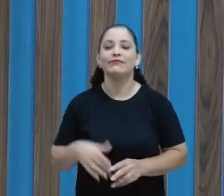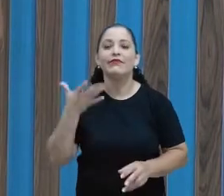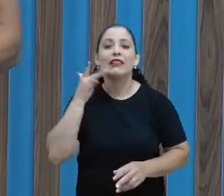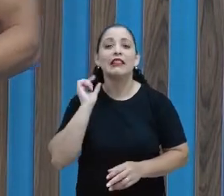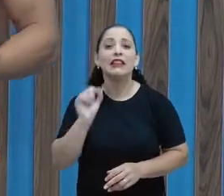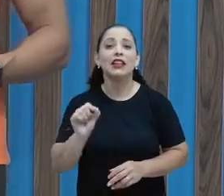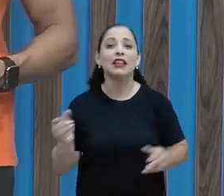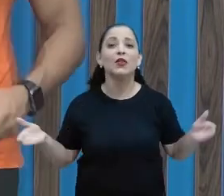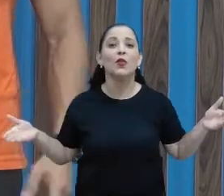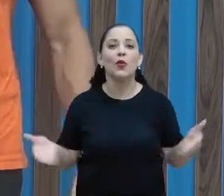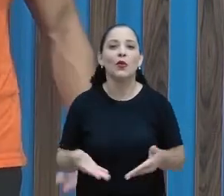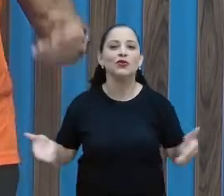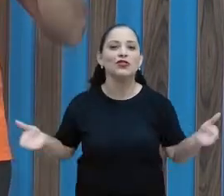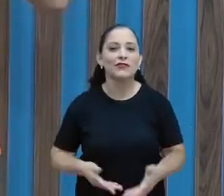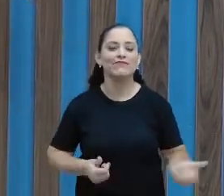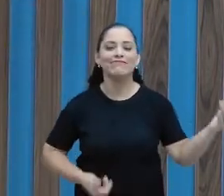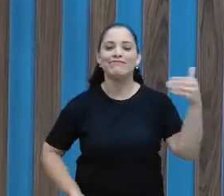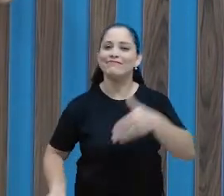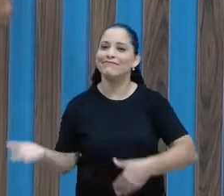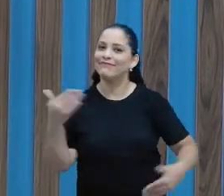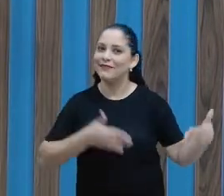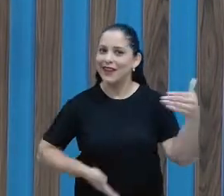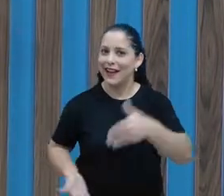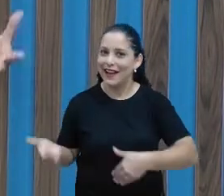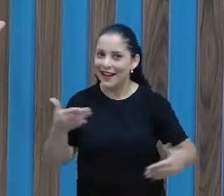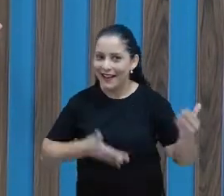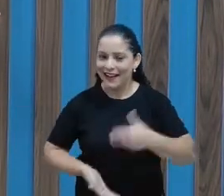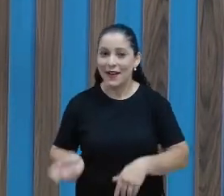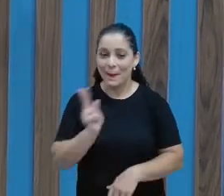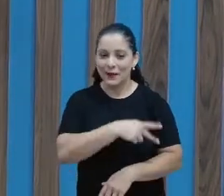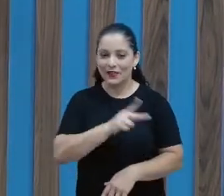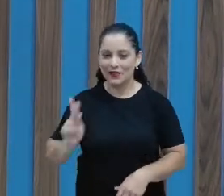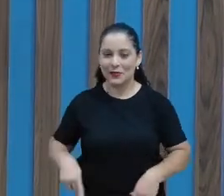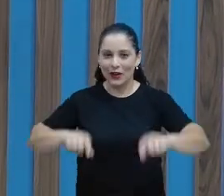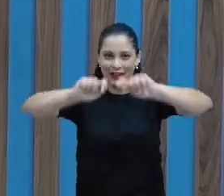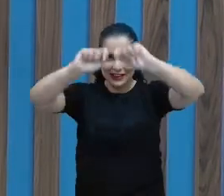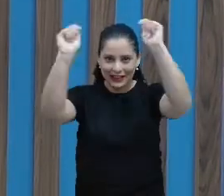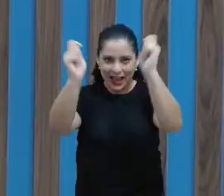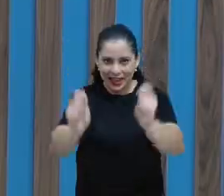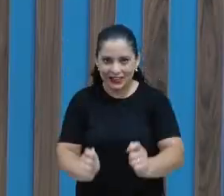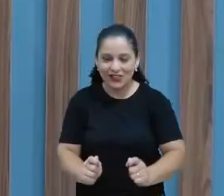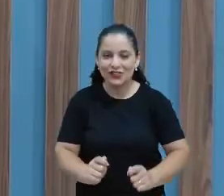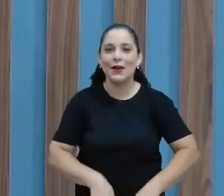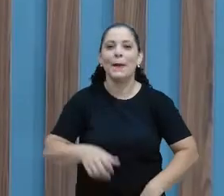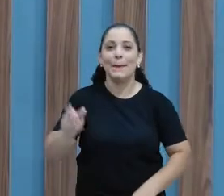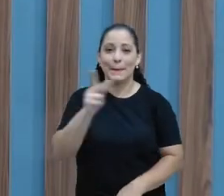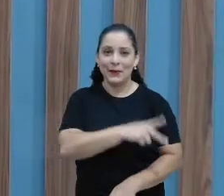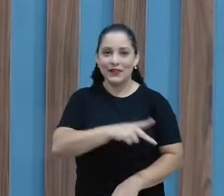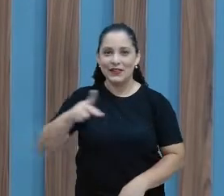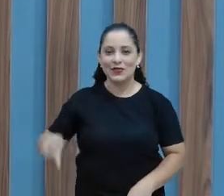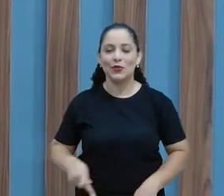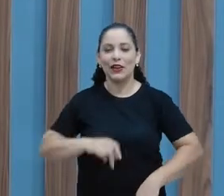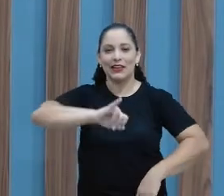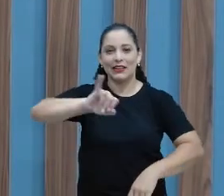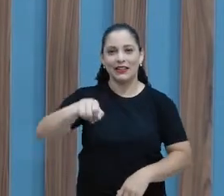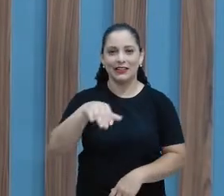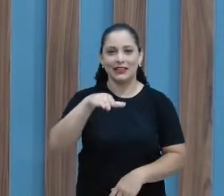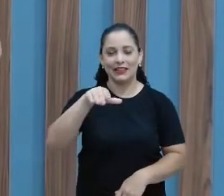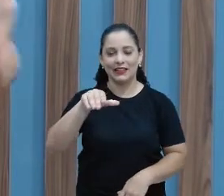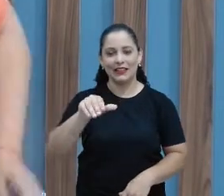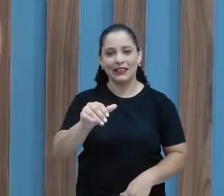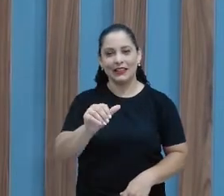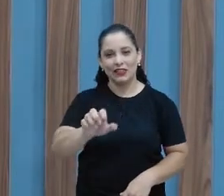está comigo hoje aqui é a professora de artes, professora Dini, certo? Você quer se